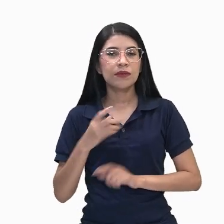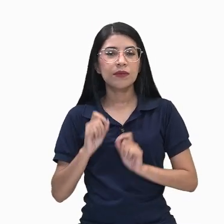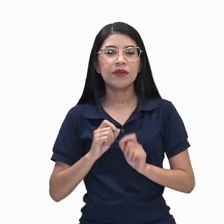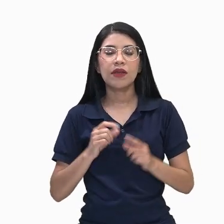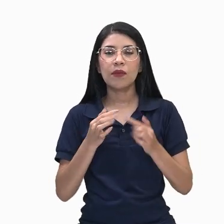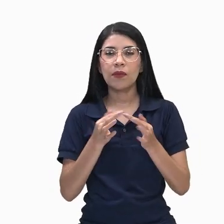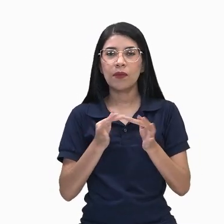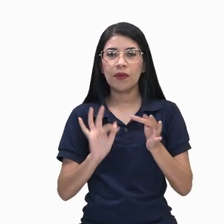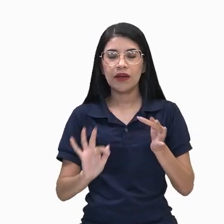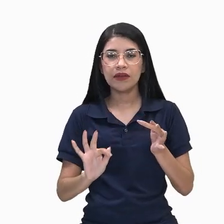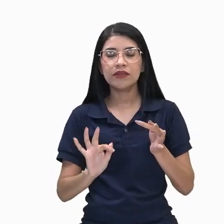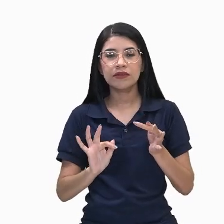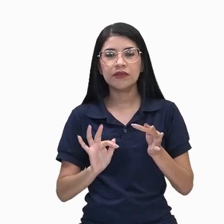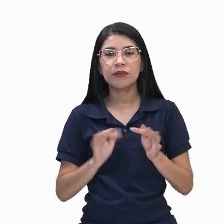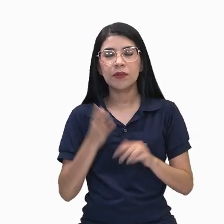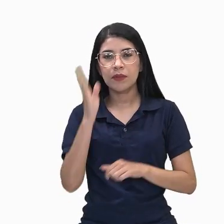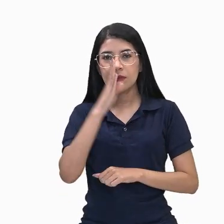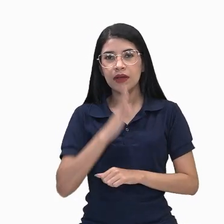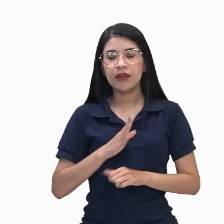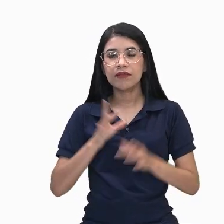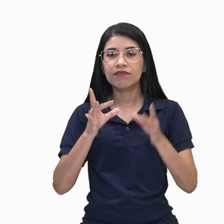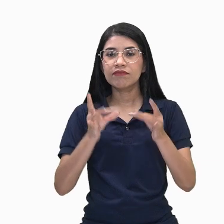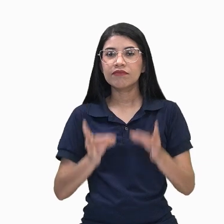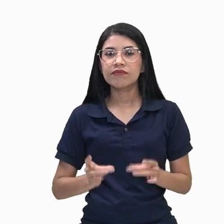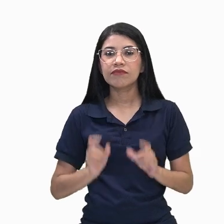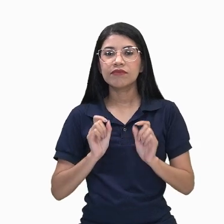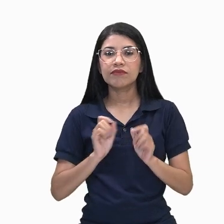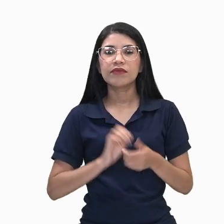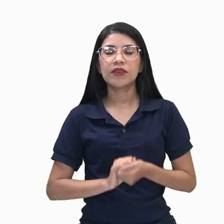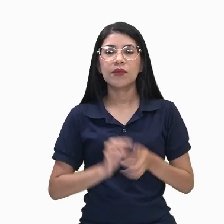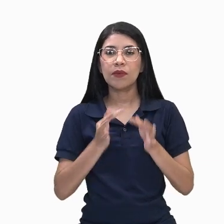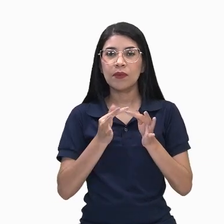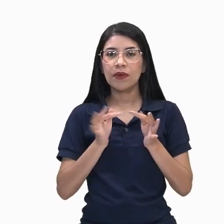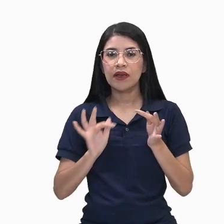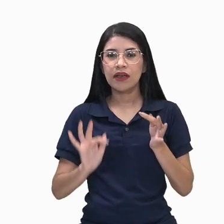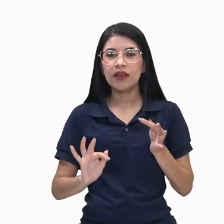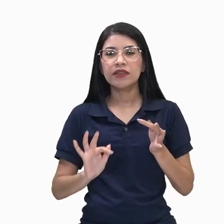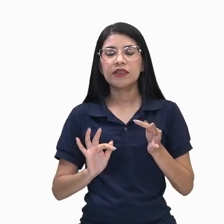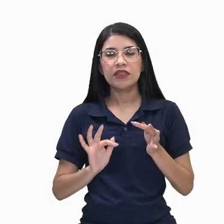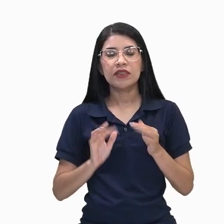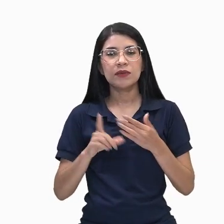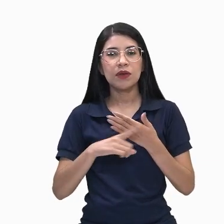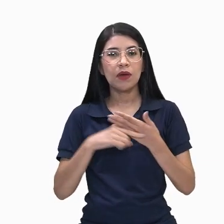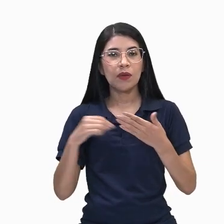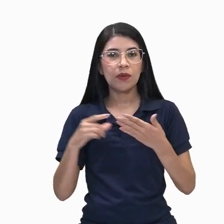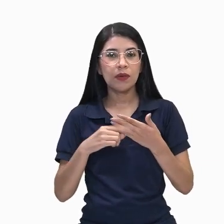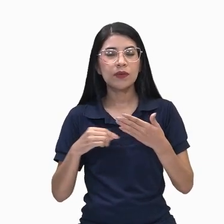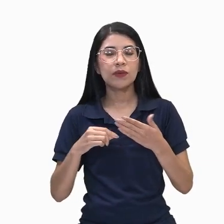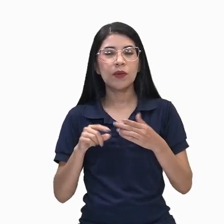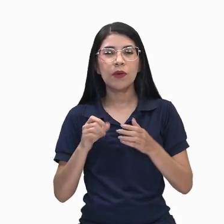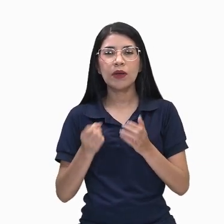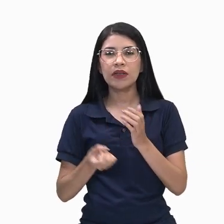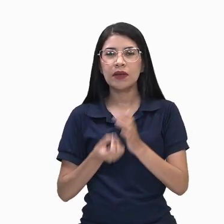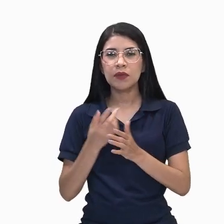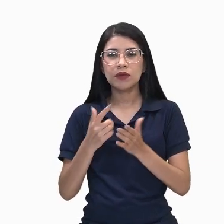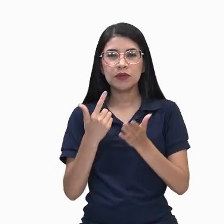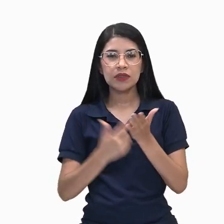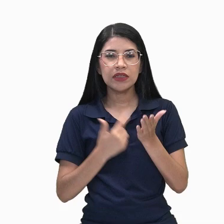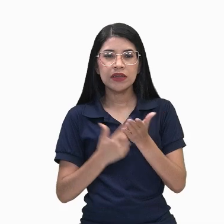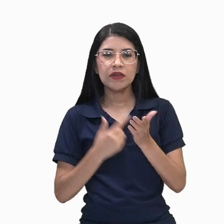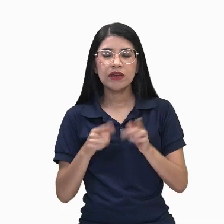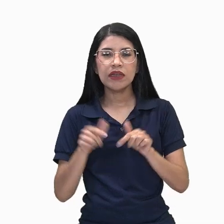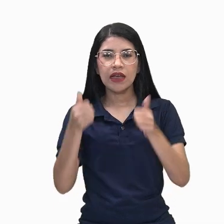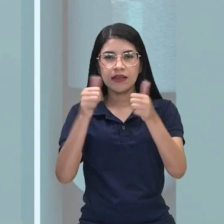arcadismo brasileiro, detalhamento, arcadismo, autores e obras, análise